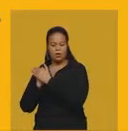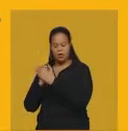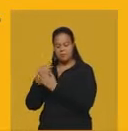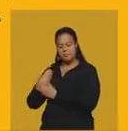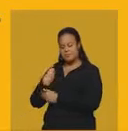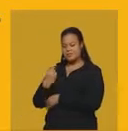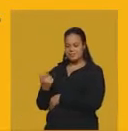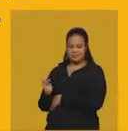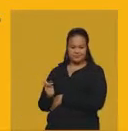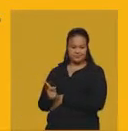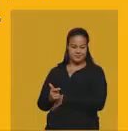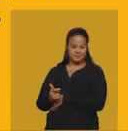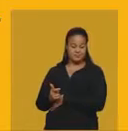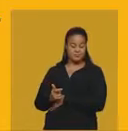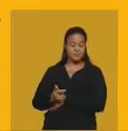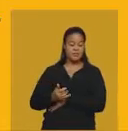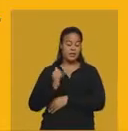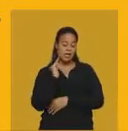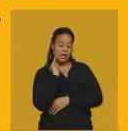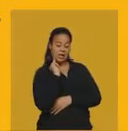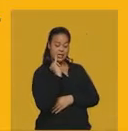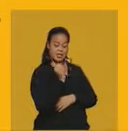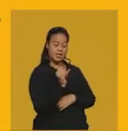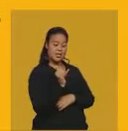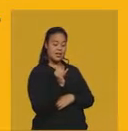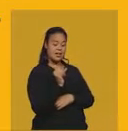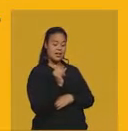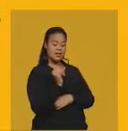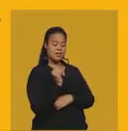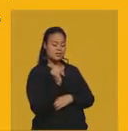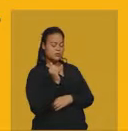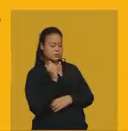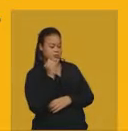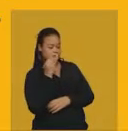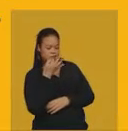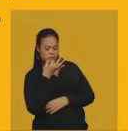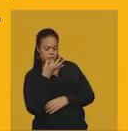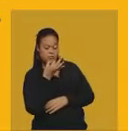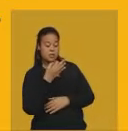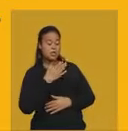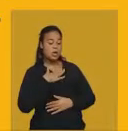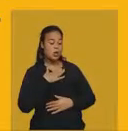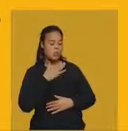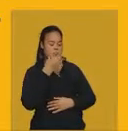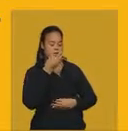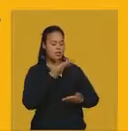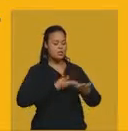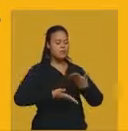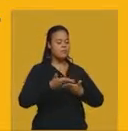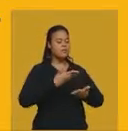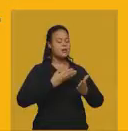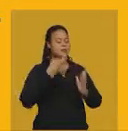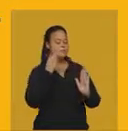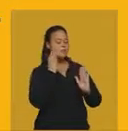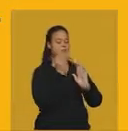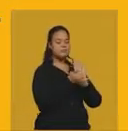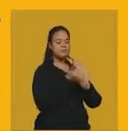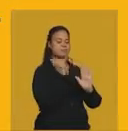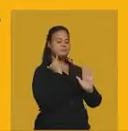D, um narrador que transmite seu ponto de vista e participa da